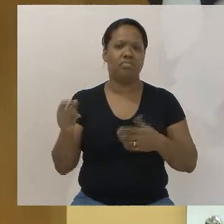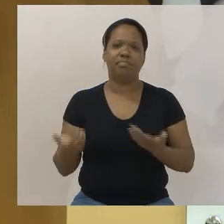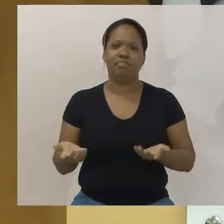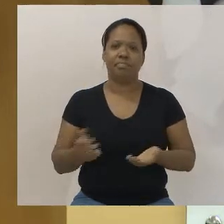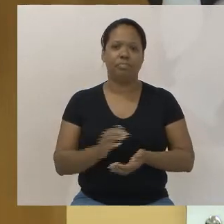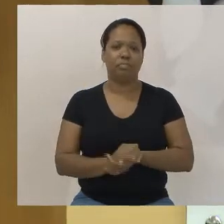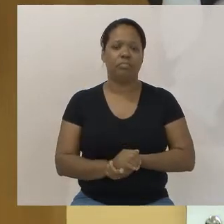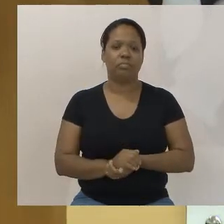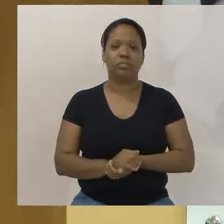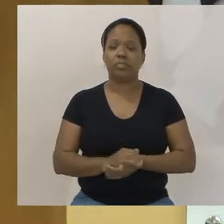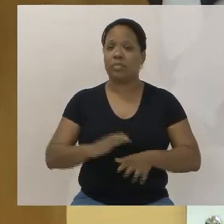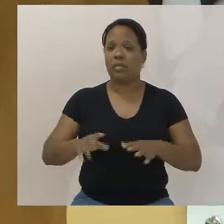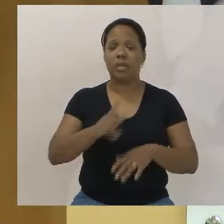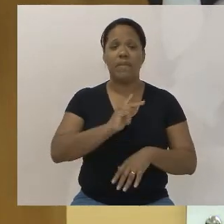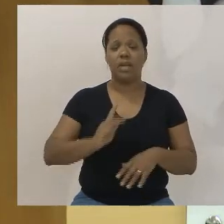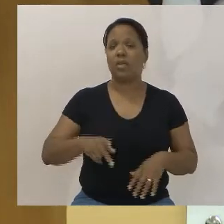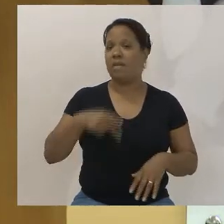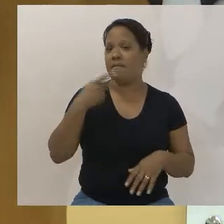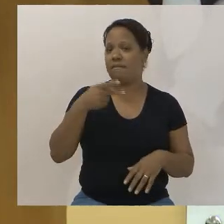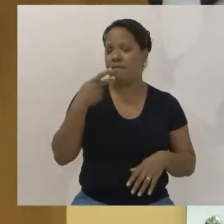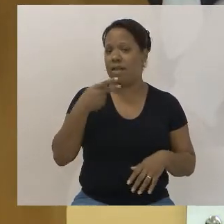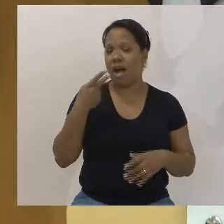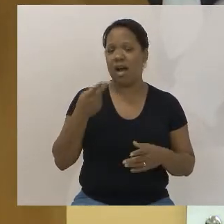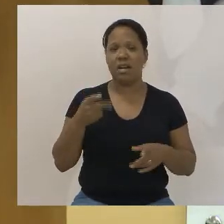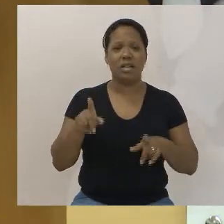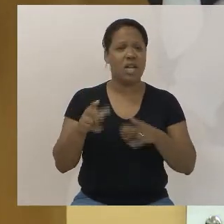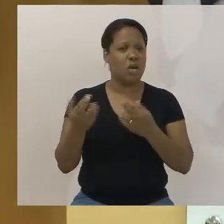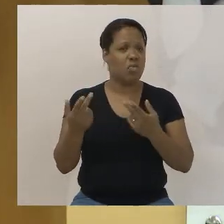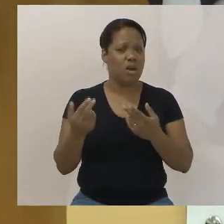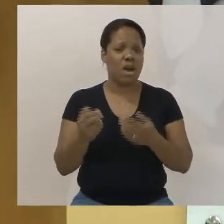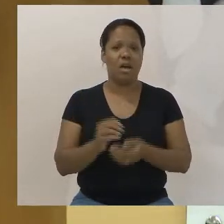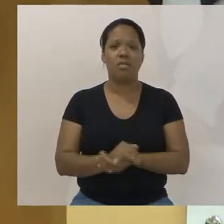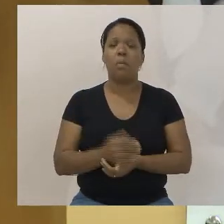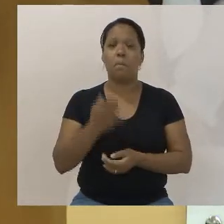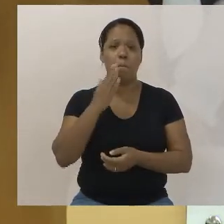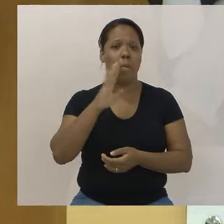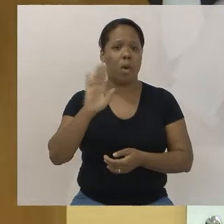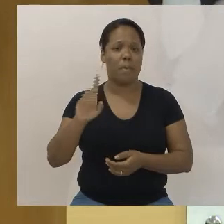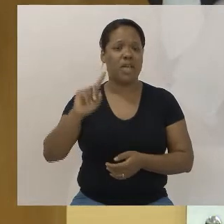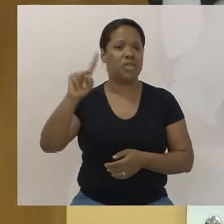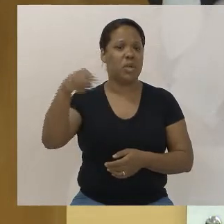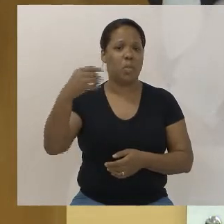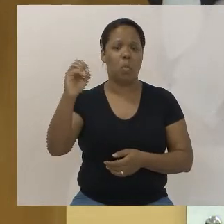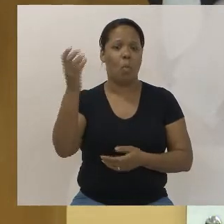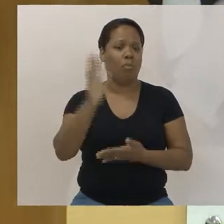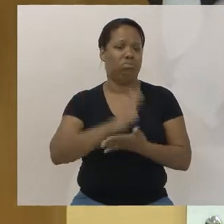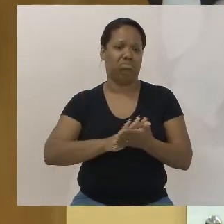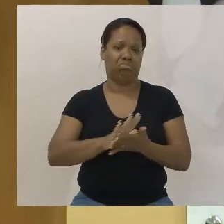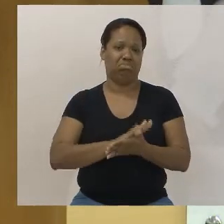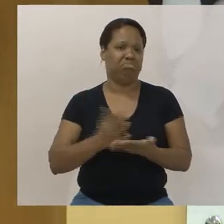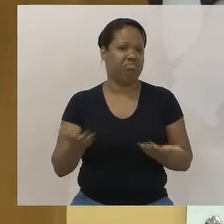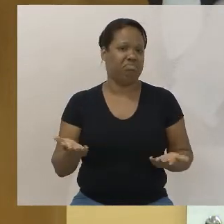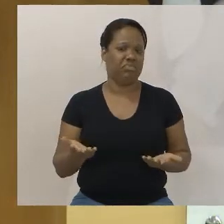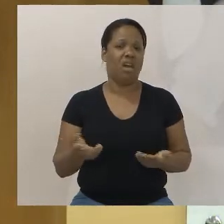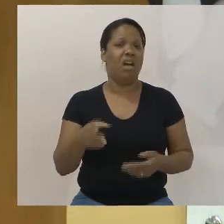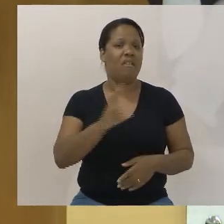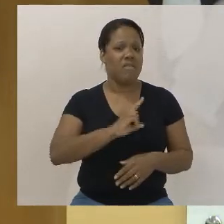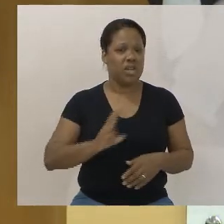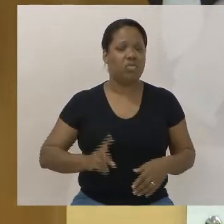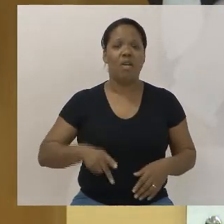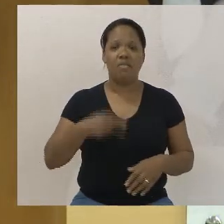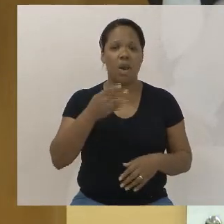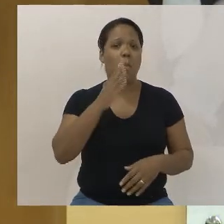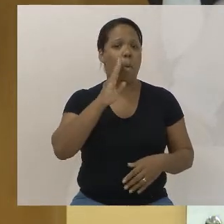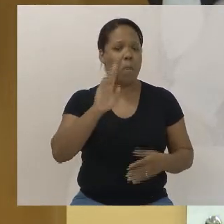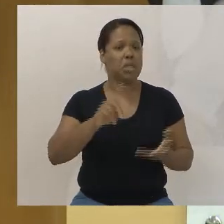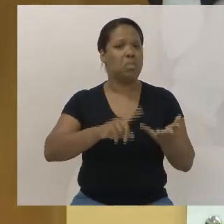diz que vai fazer isso é aquele na campanha acontece muito isso muitas vezes não sou prefeito mas muitos vereadores que se compromete com o